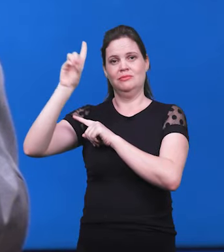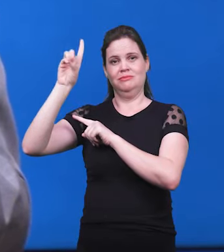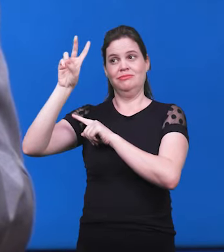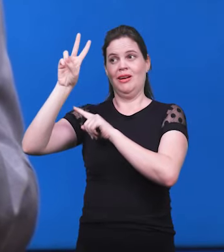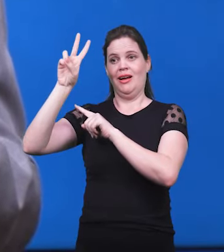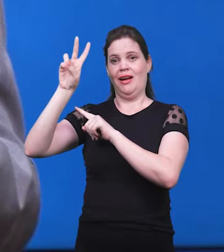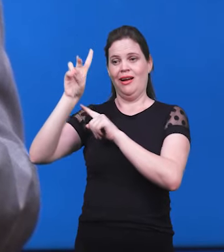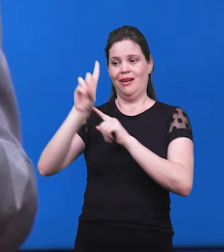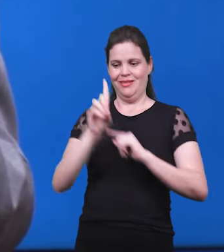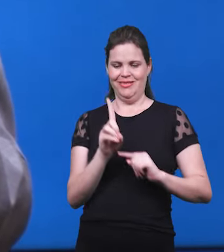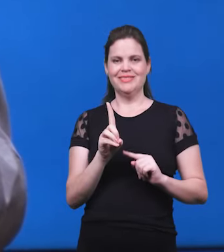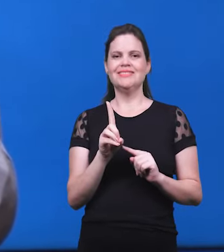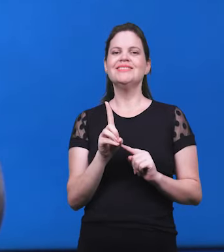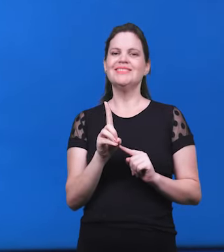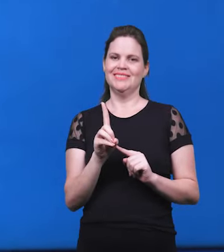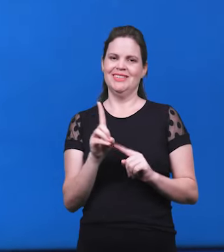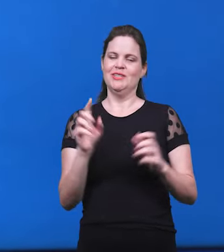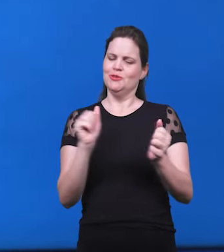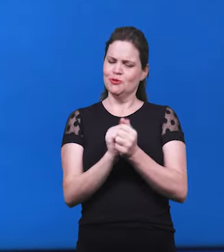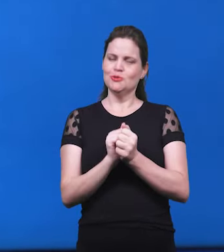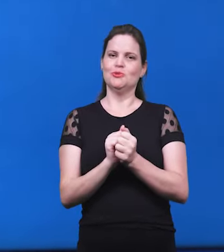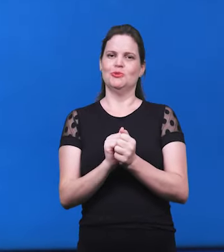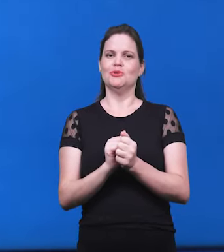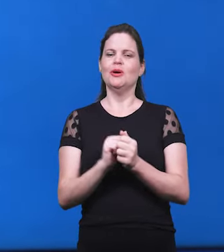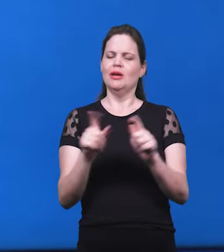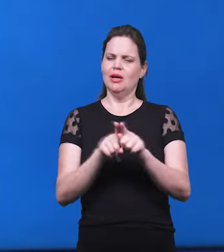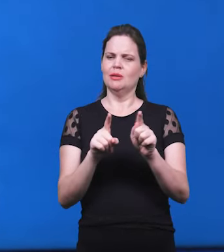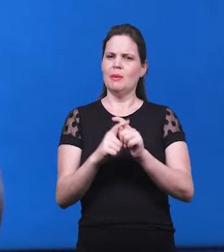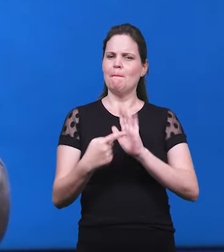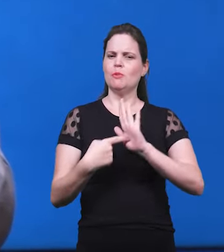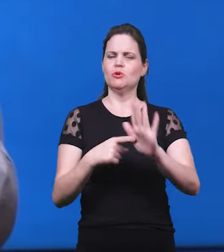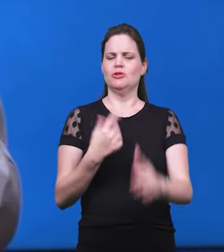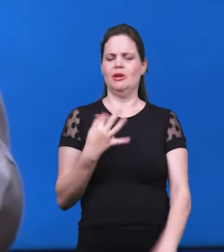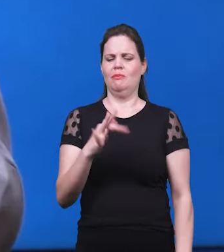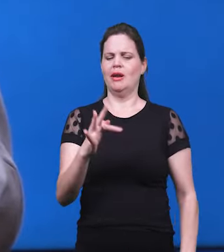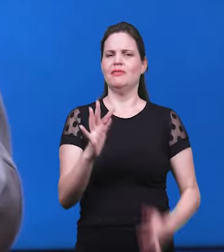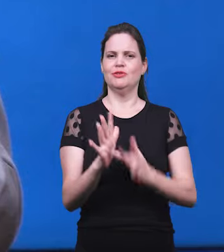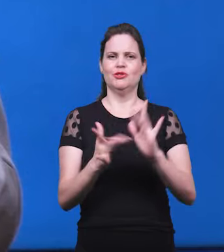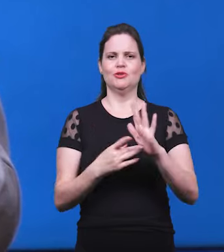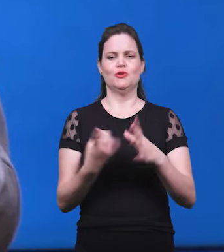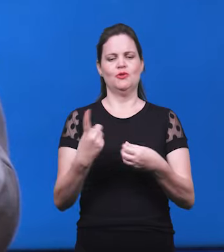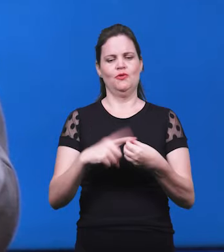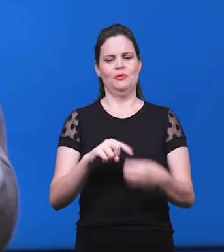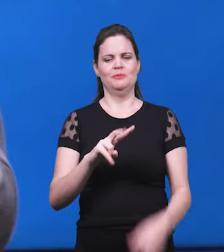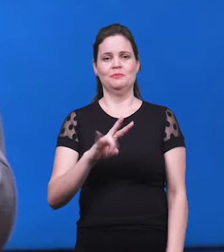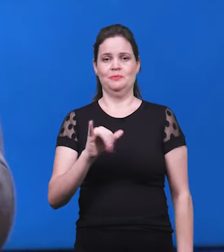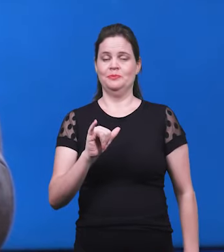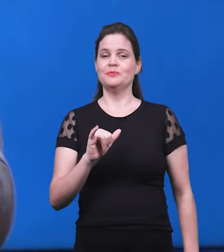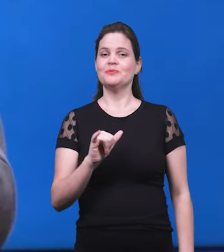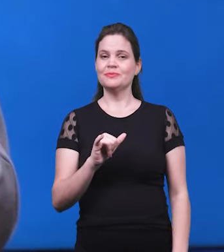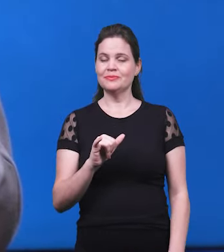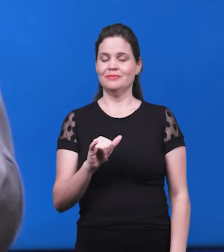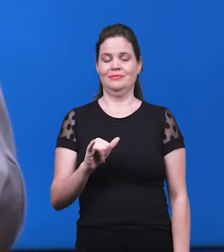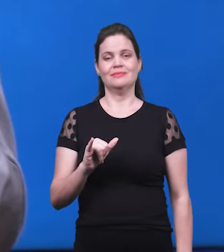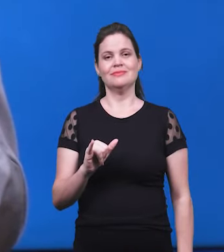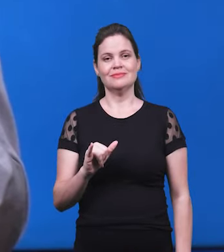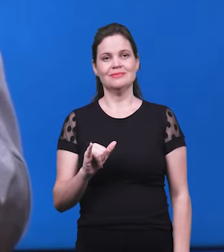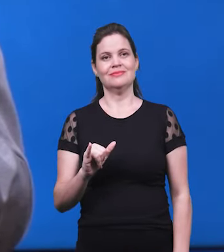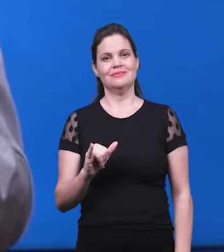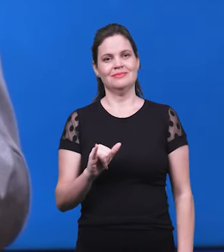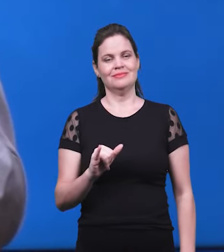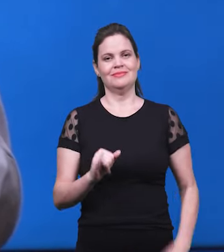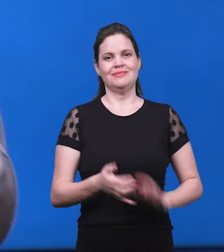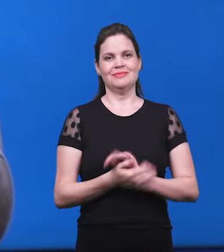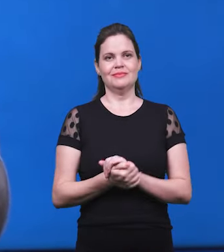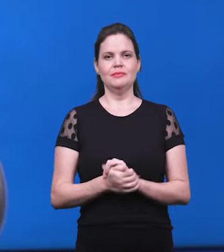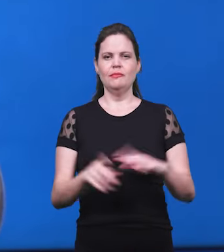previsto também que um dia o Senhor Jesus iria voltar. Muito boa a colocação feita aqui pelo nosso irmão, lembrando